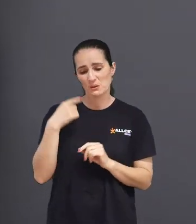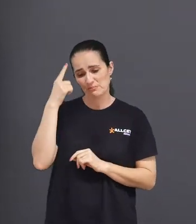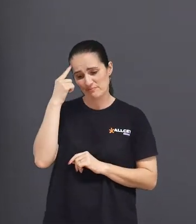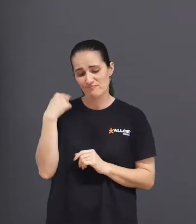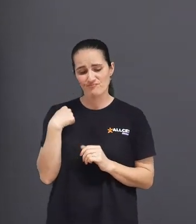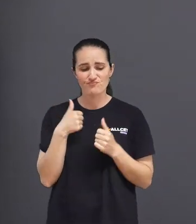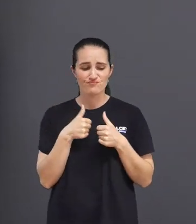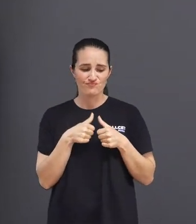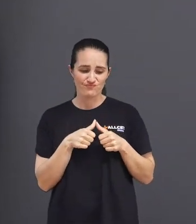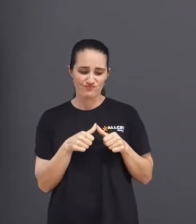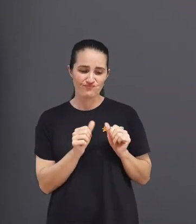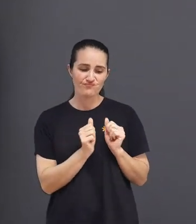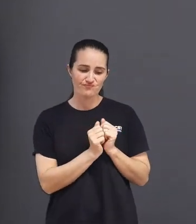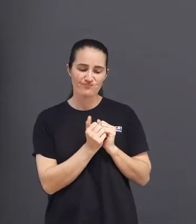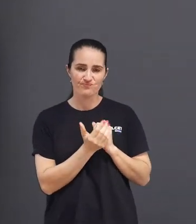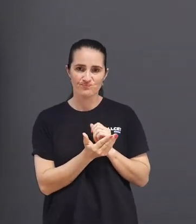porque